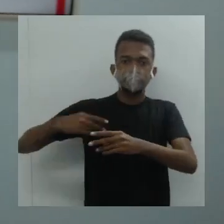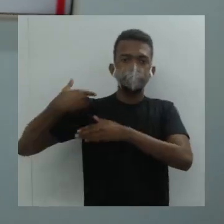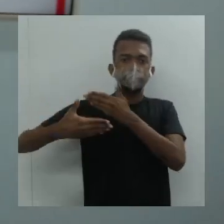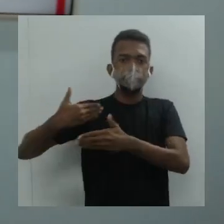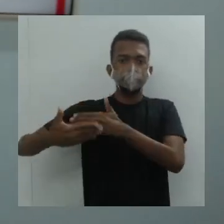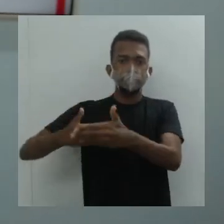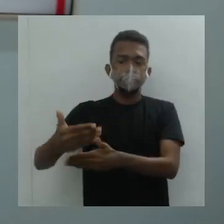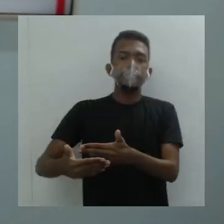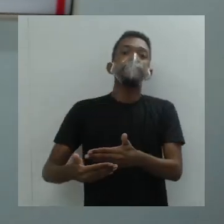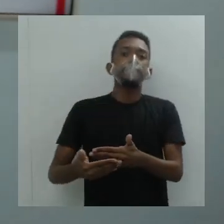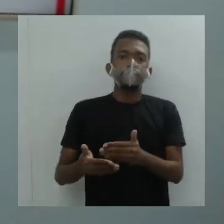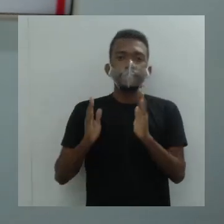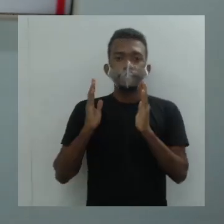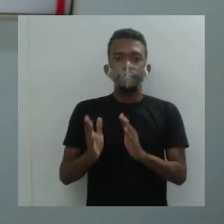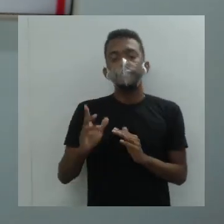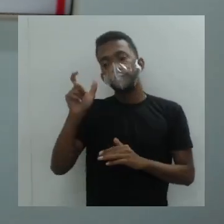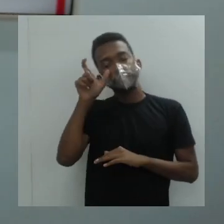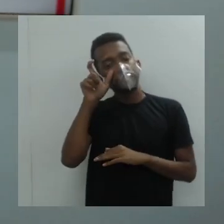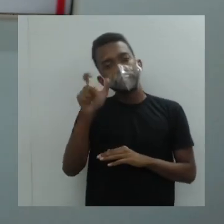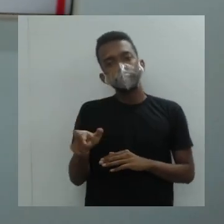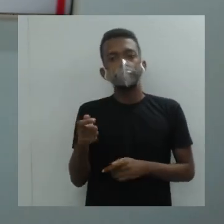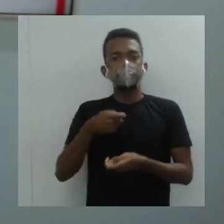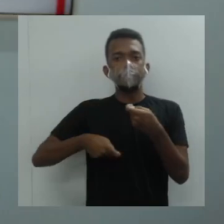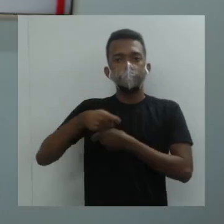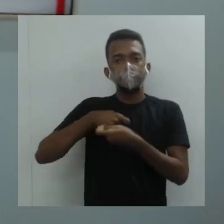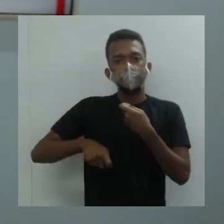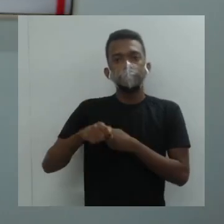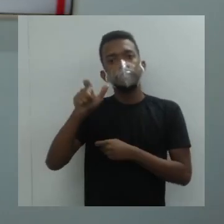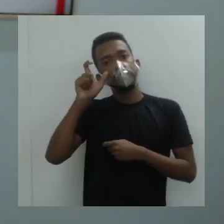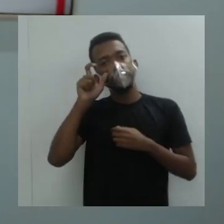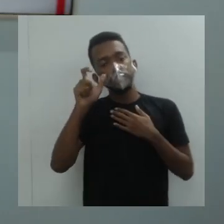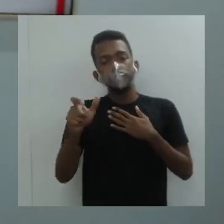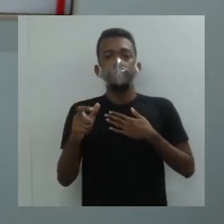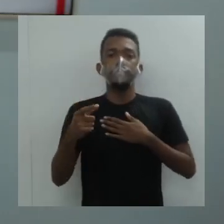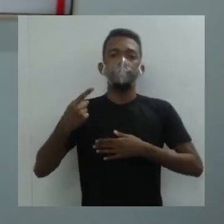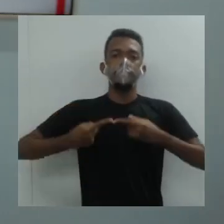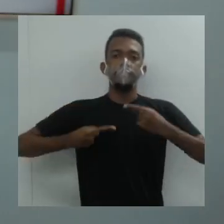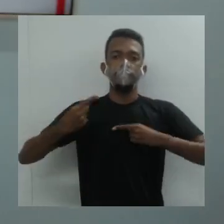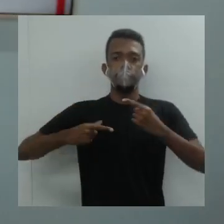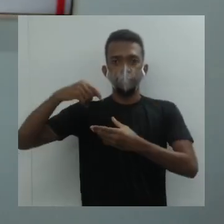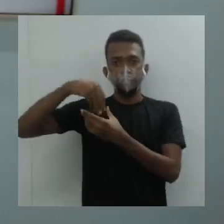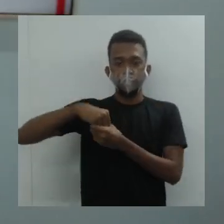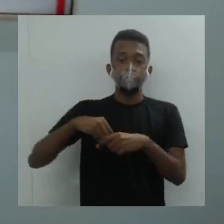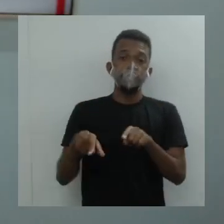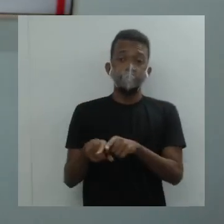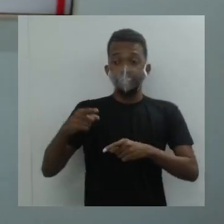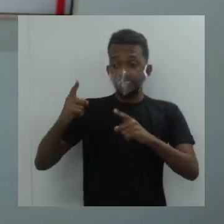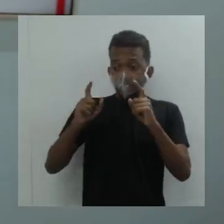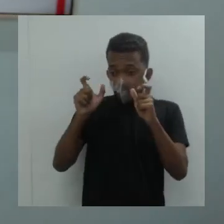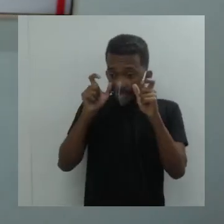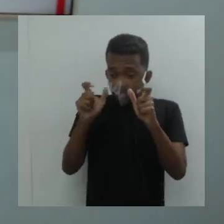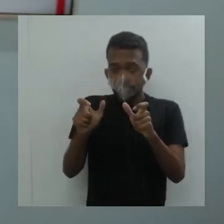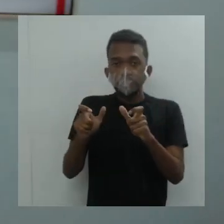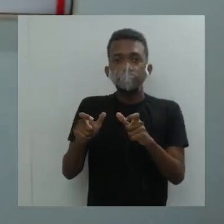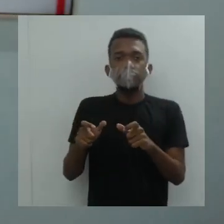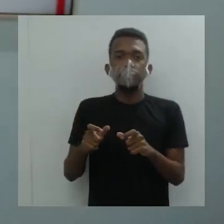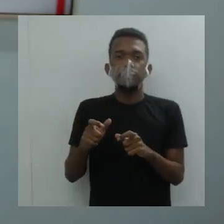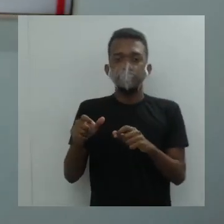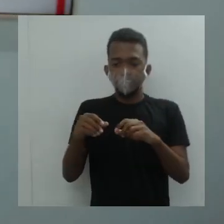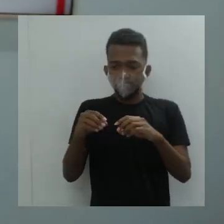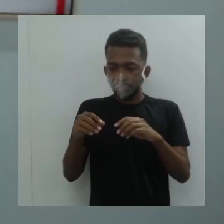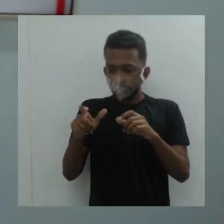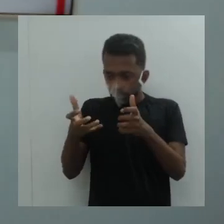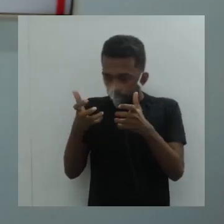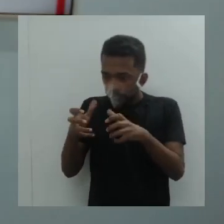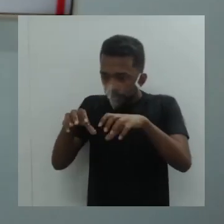processo, desses interesses econômicos, desses interesses políticos e desses interesses